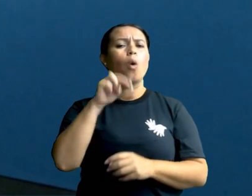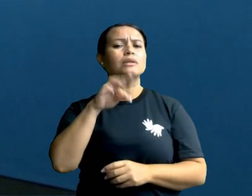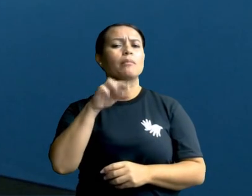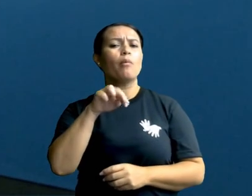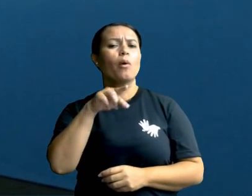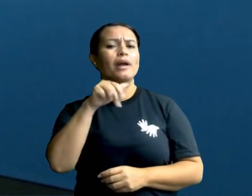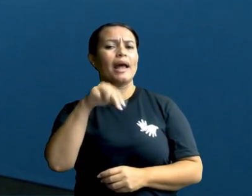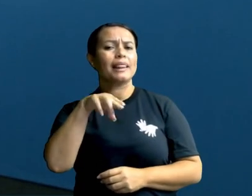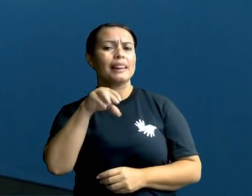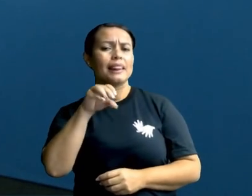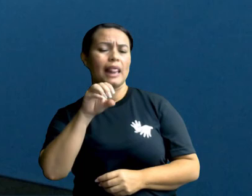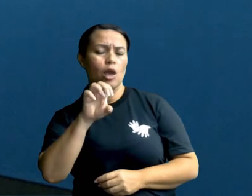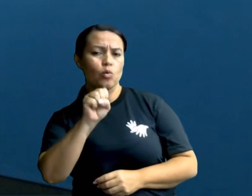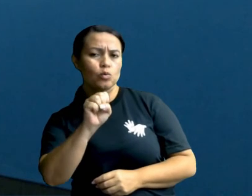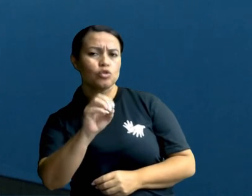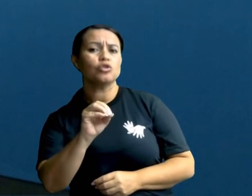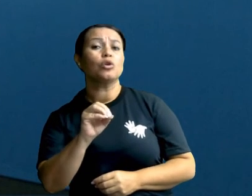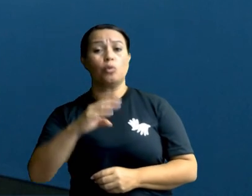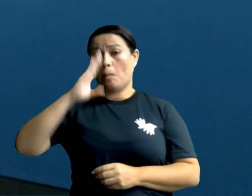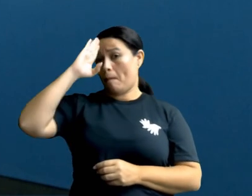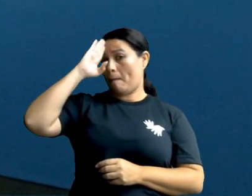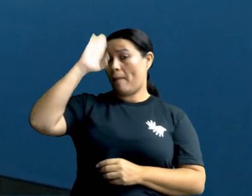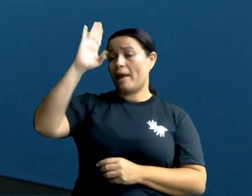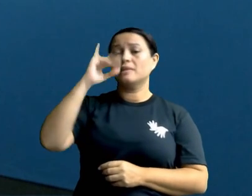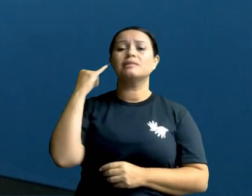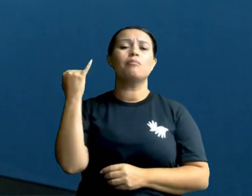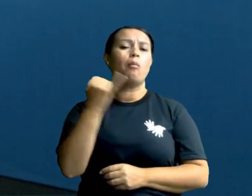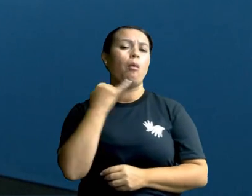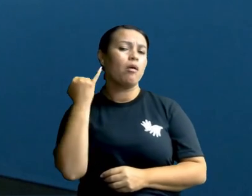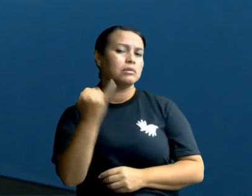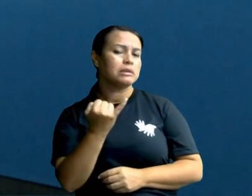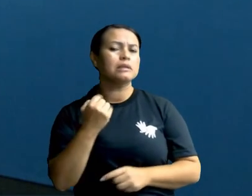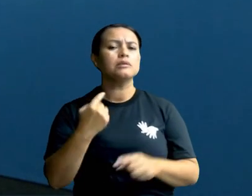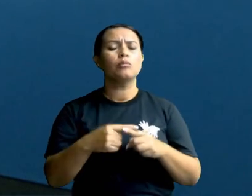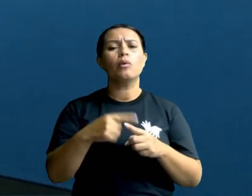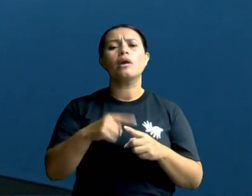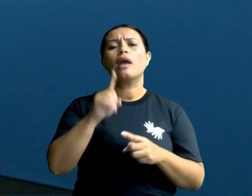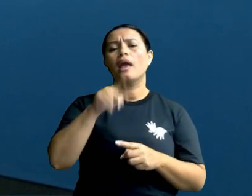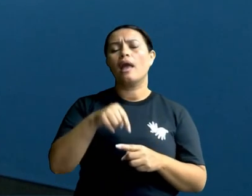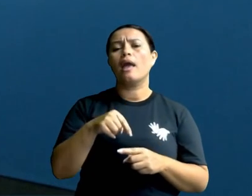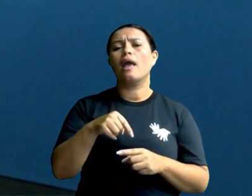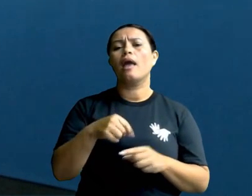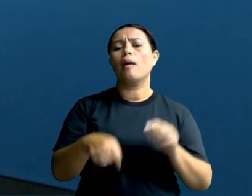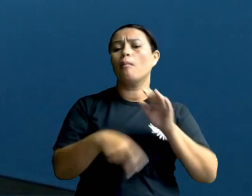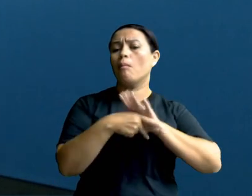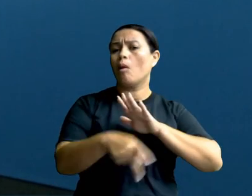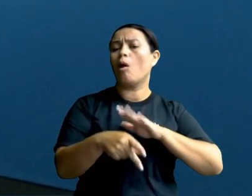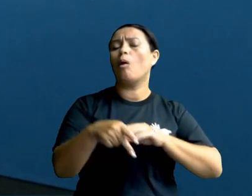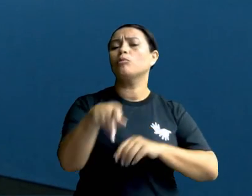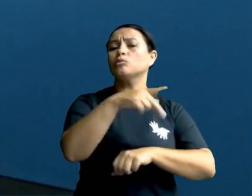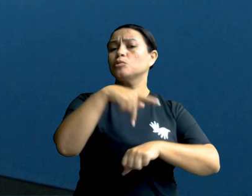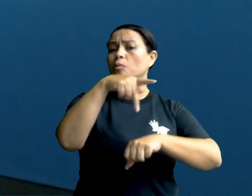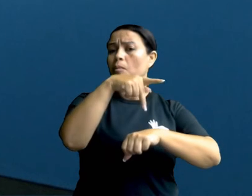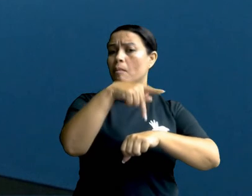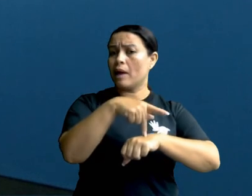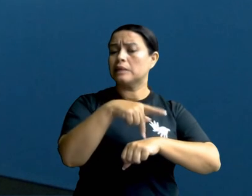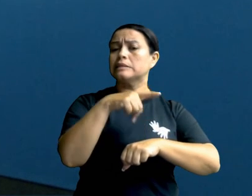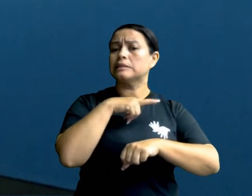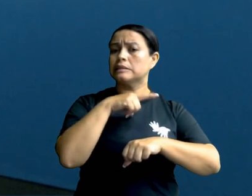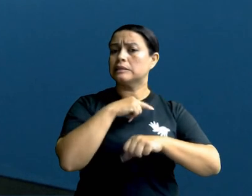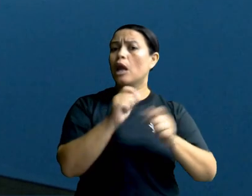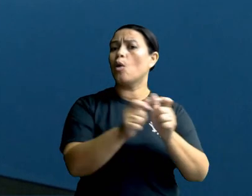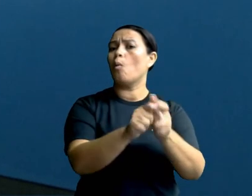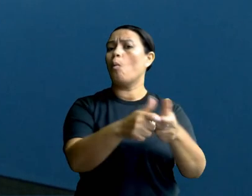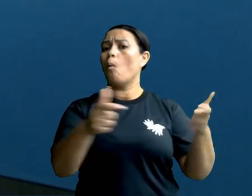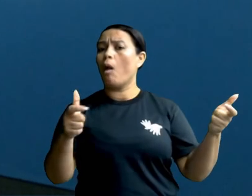mais importantes, né, que a gente vai acompanhando recentemente, porque se trata de um país que tem um grande poderio econômico,